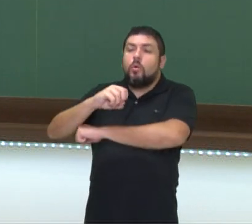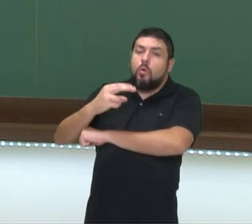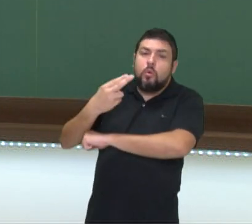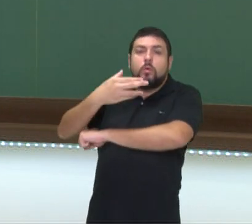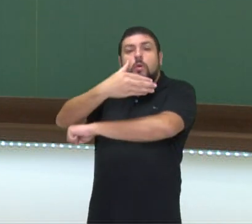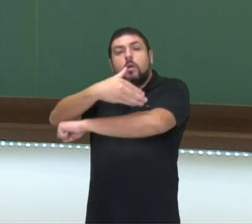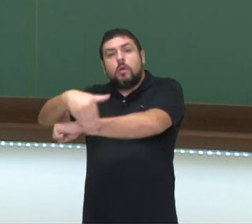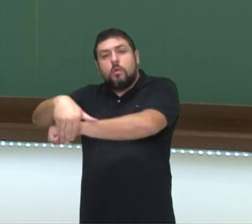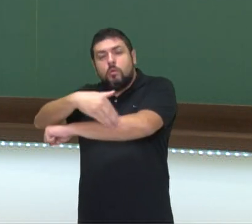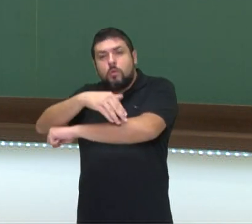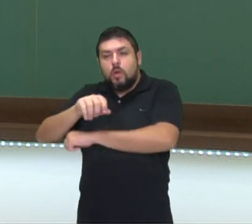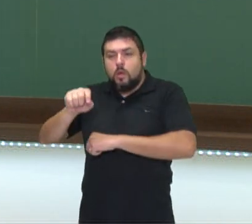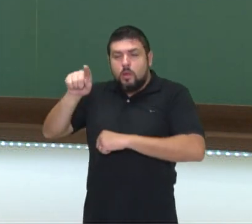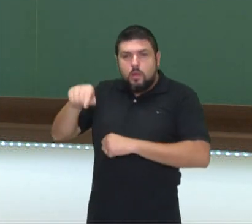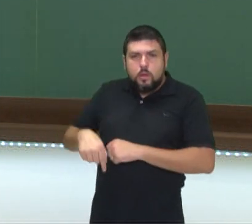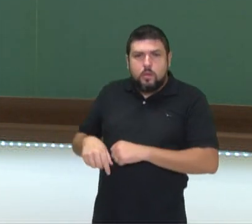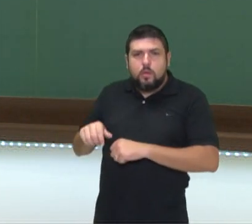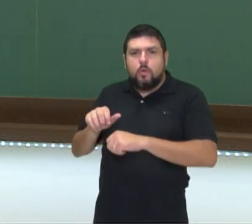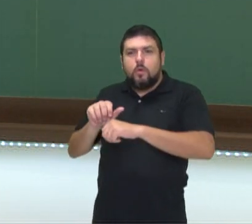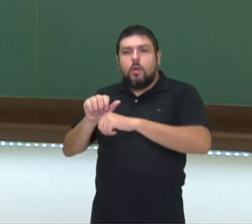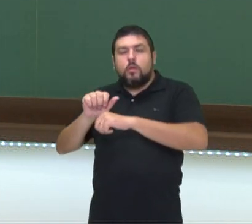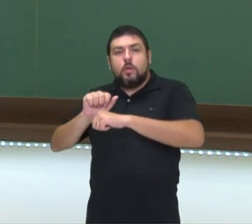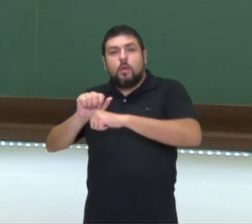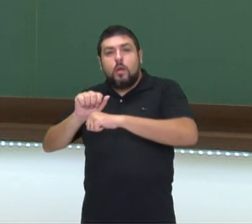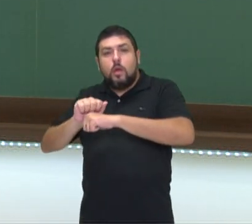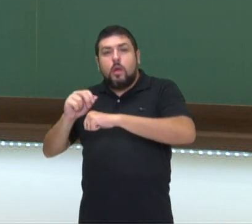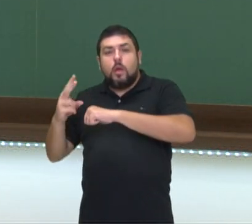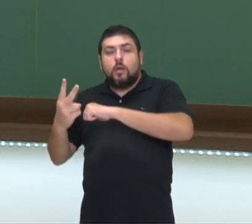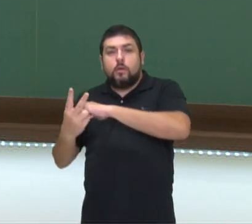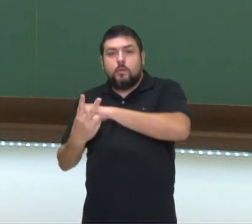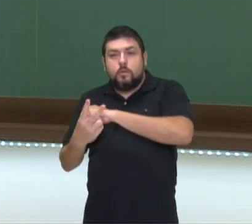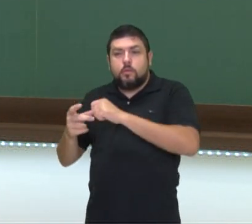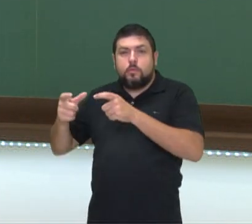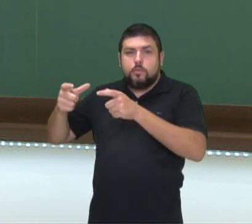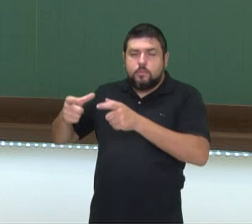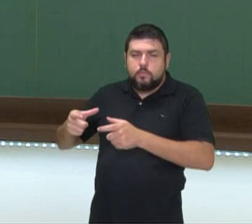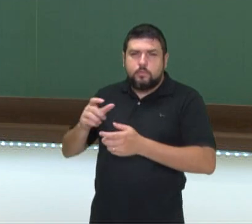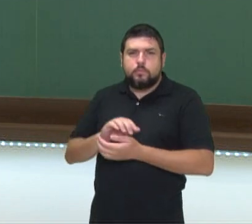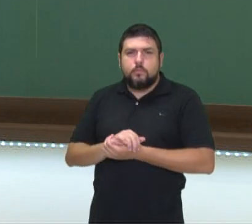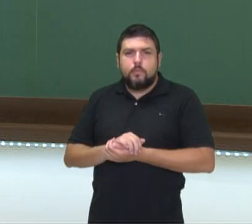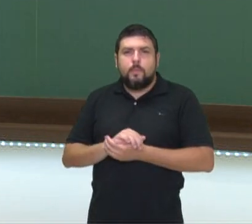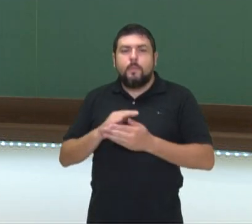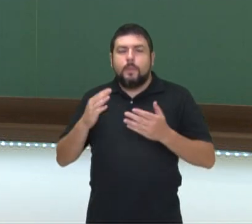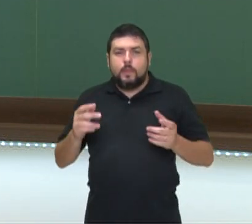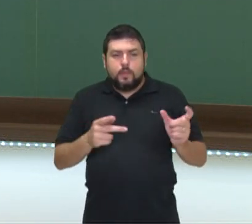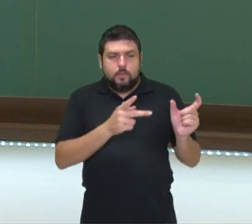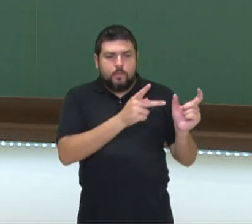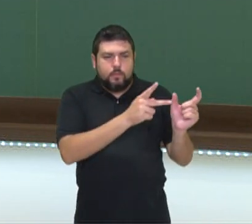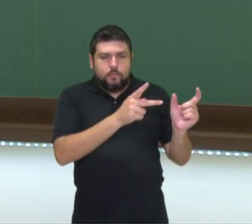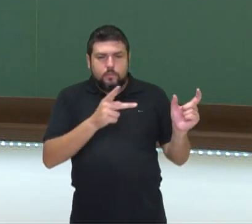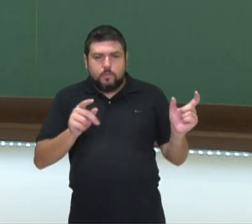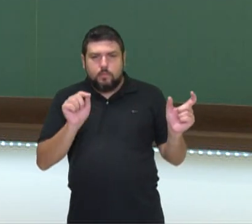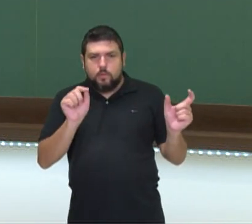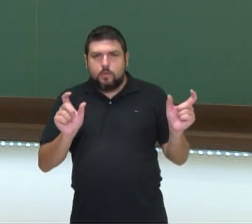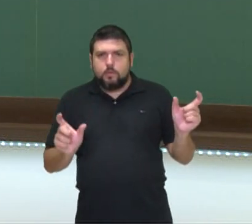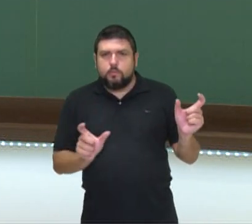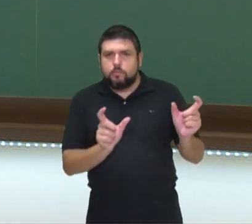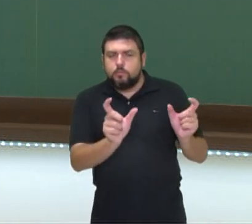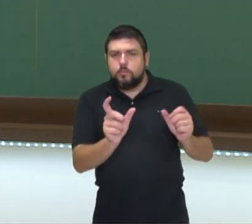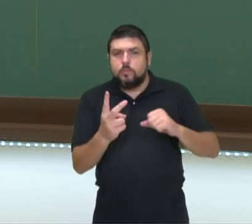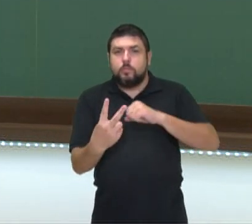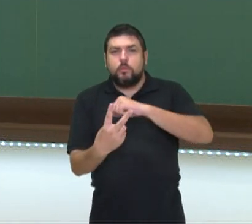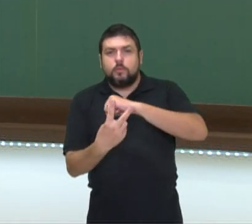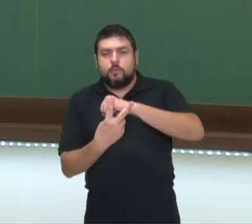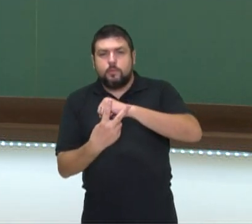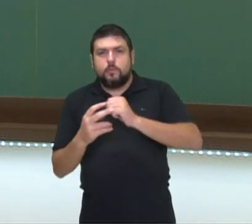de lugar. Um adjunto adverbial de lugar. Então, nós temos aqui apenas o verbo nessa construção. E o verbo, mesmo